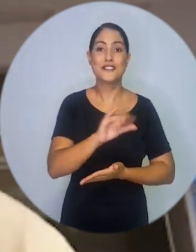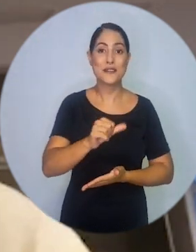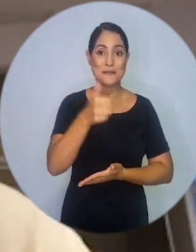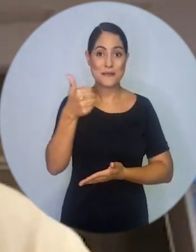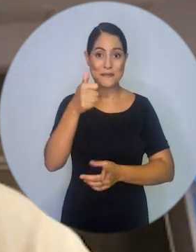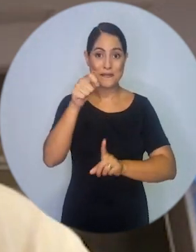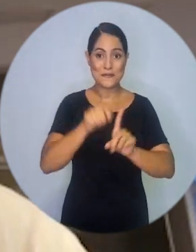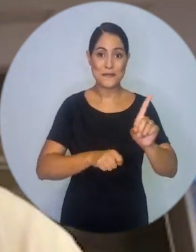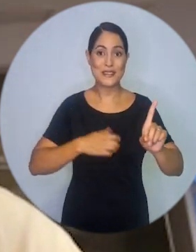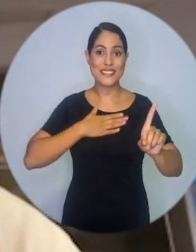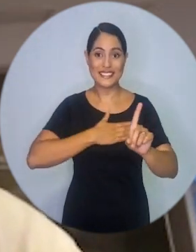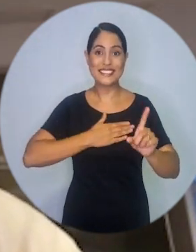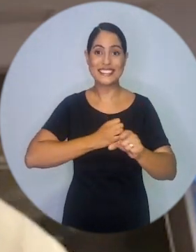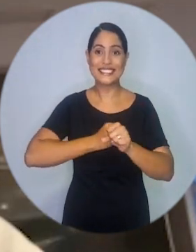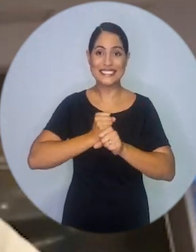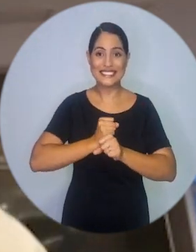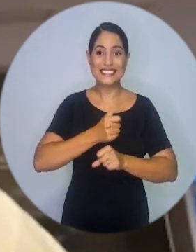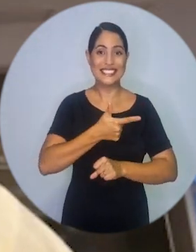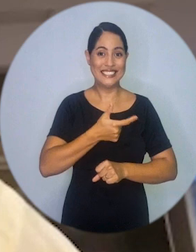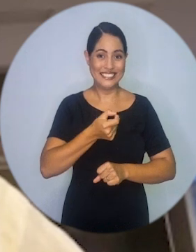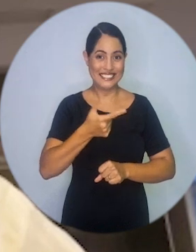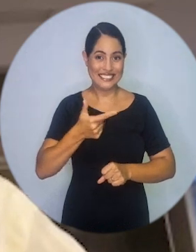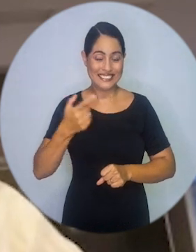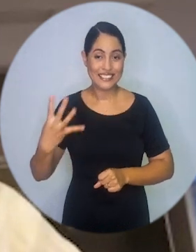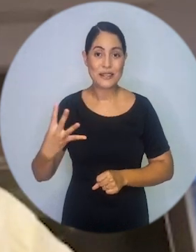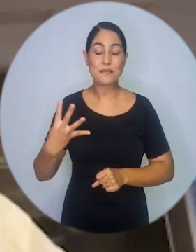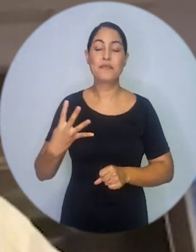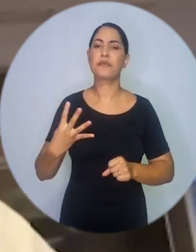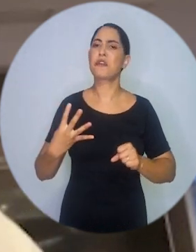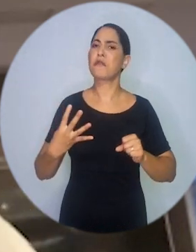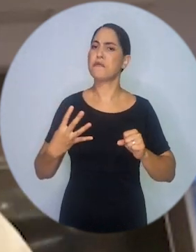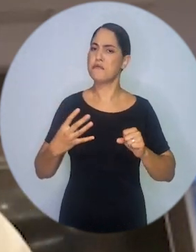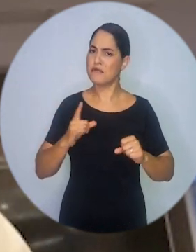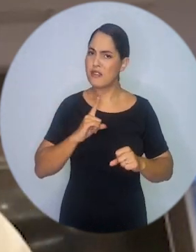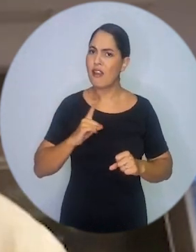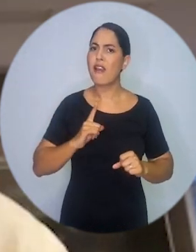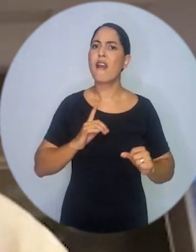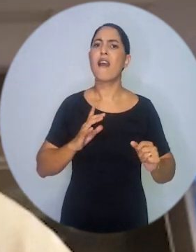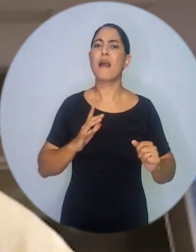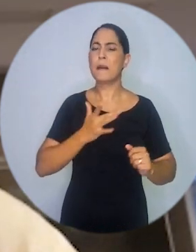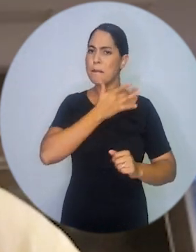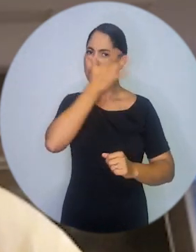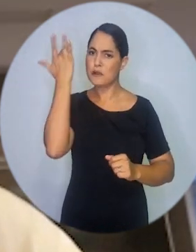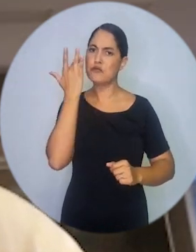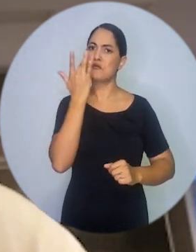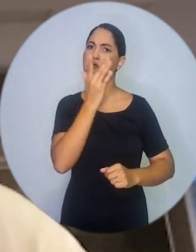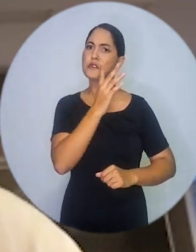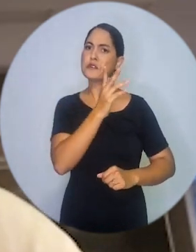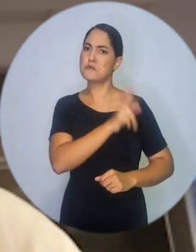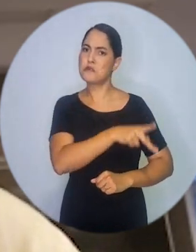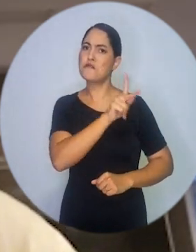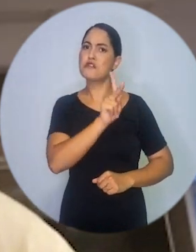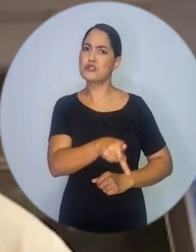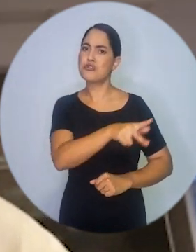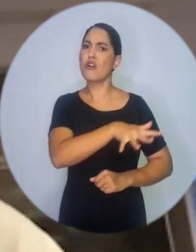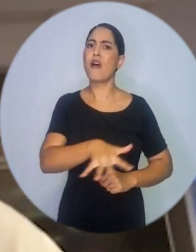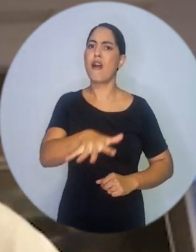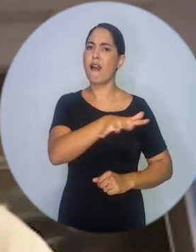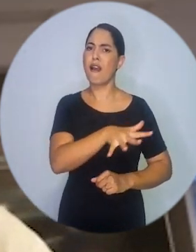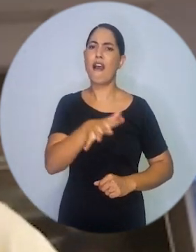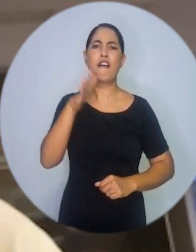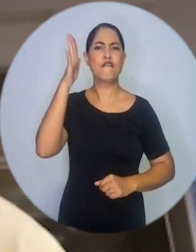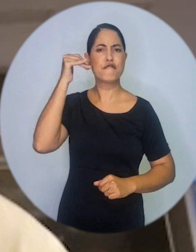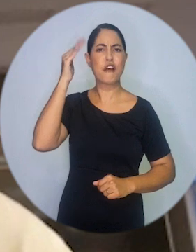no dia 1º de agosto de 2024. Nós teremos aí um corpo docente formado